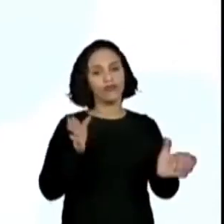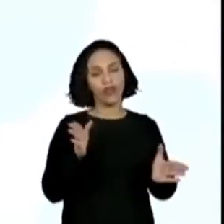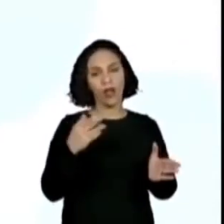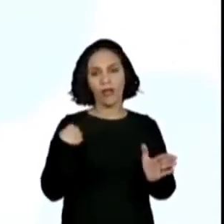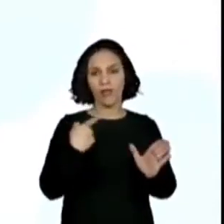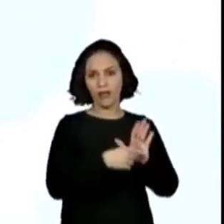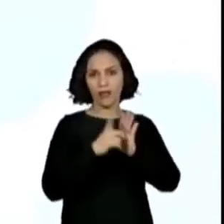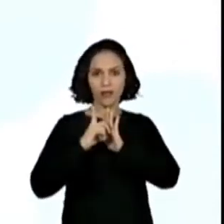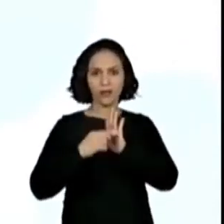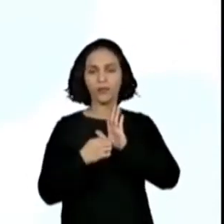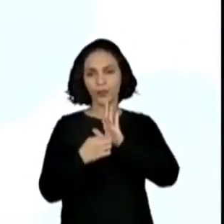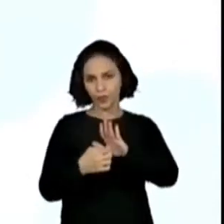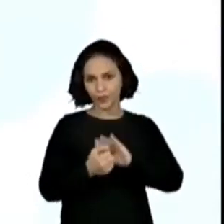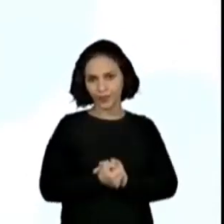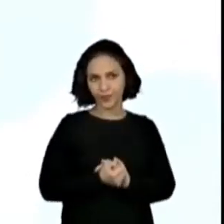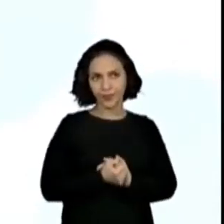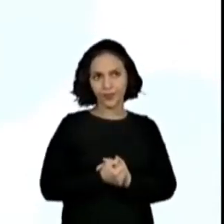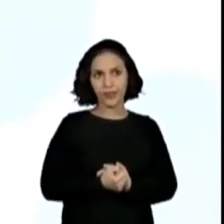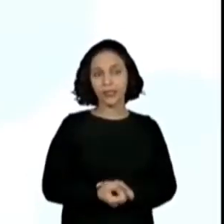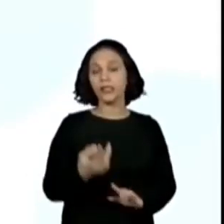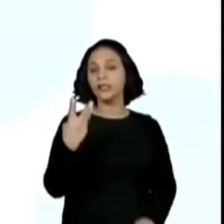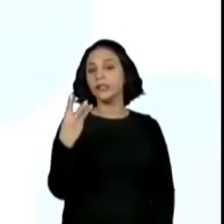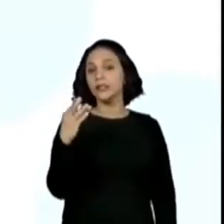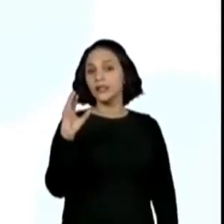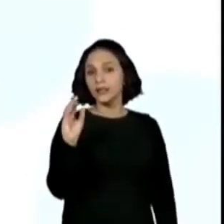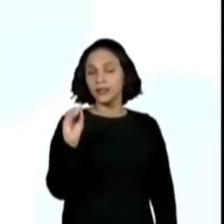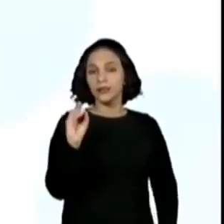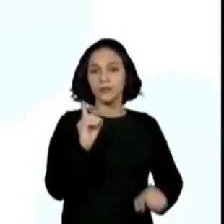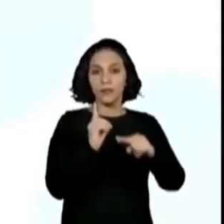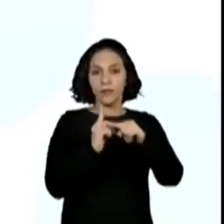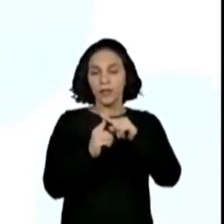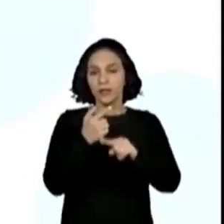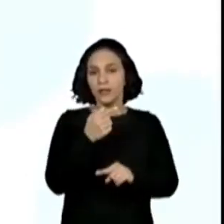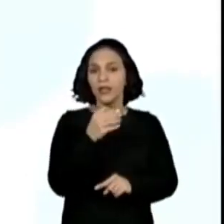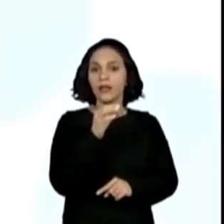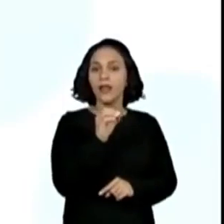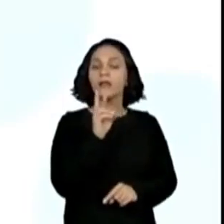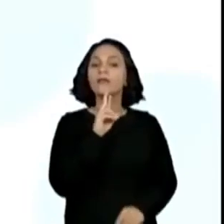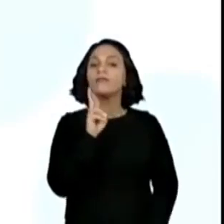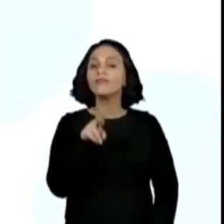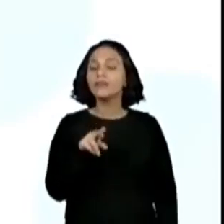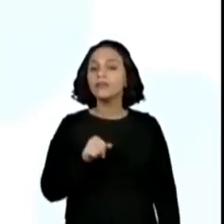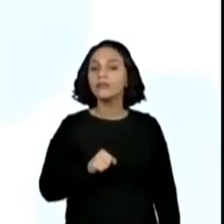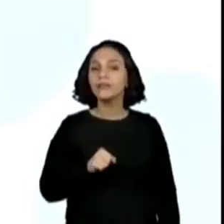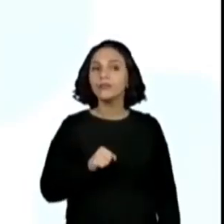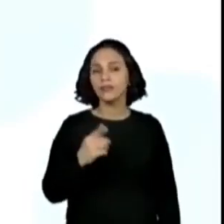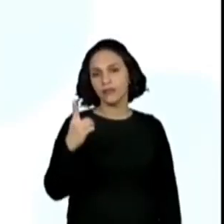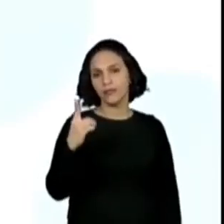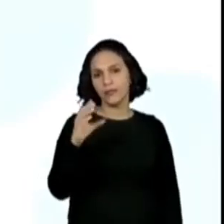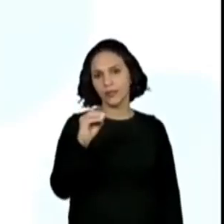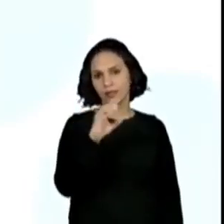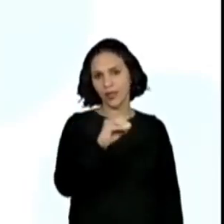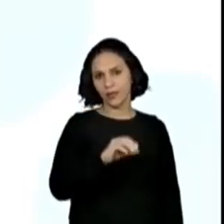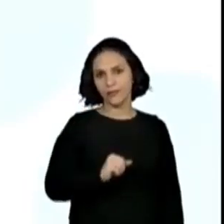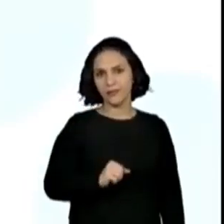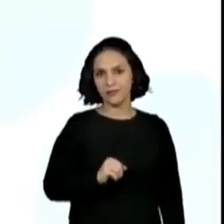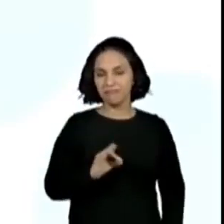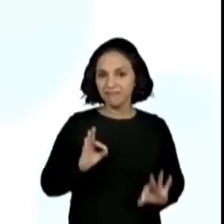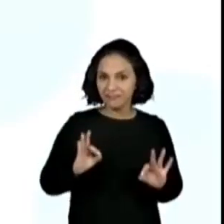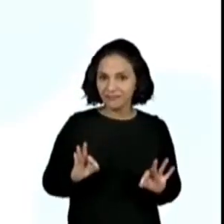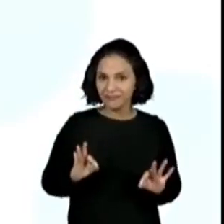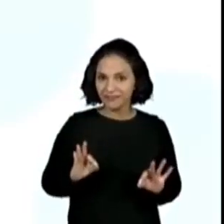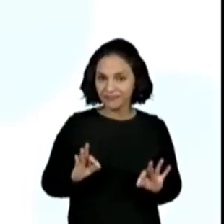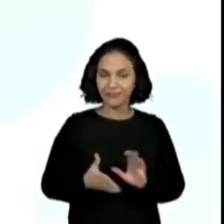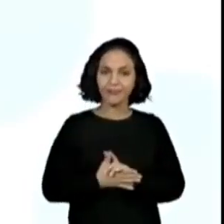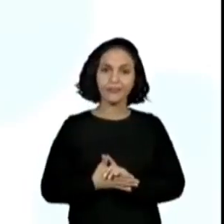slides anteriores que 30 + 70 é = a 100 Ok